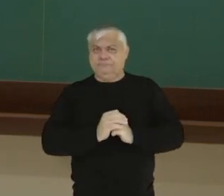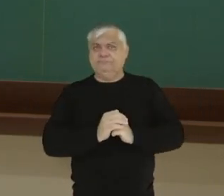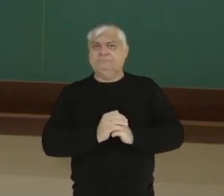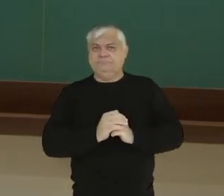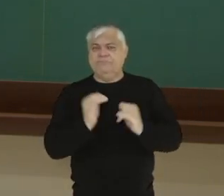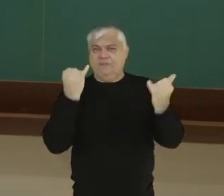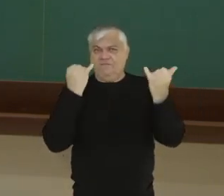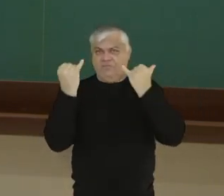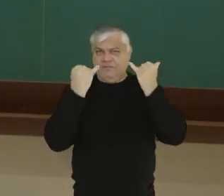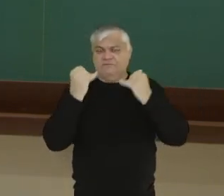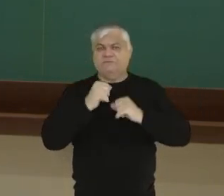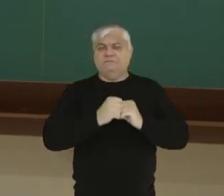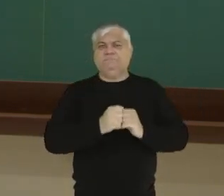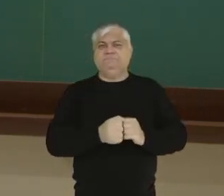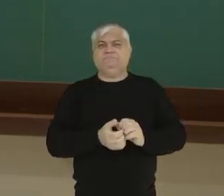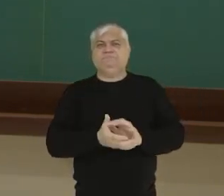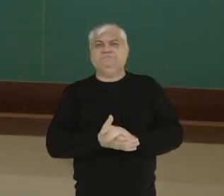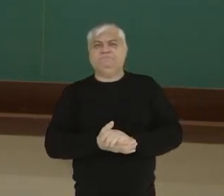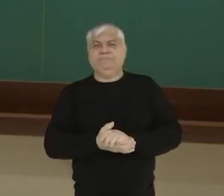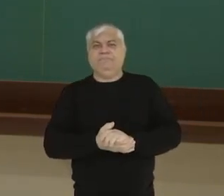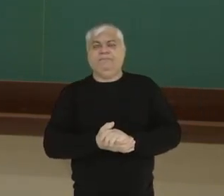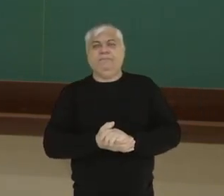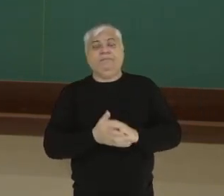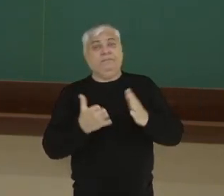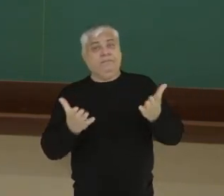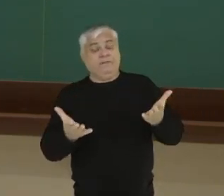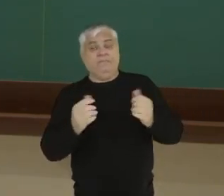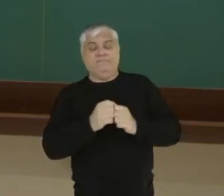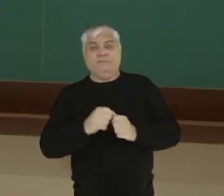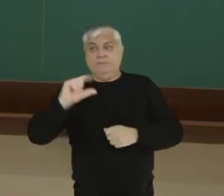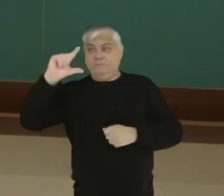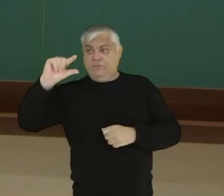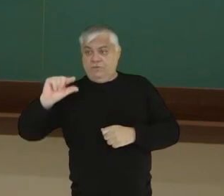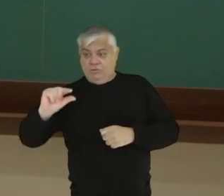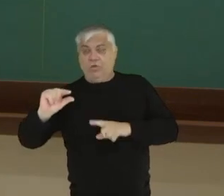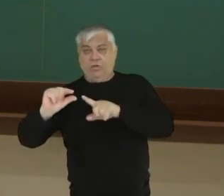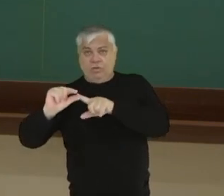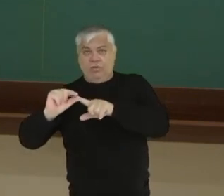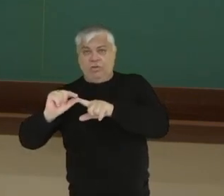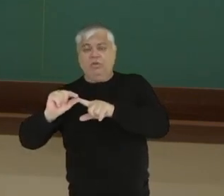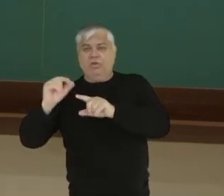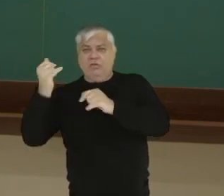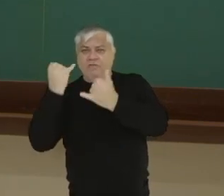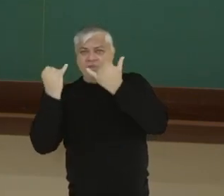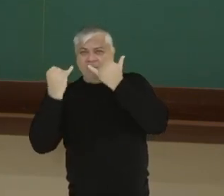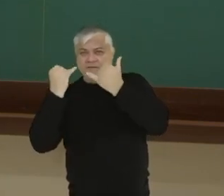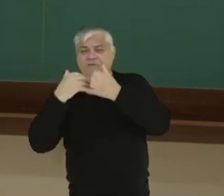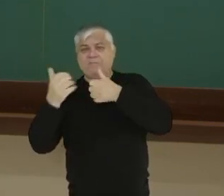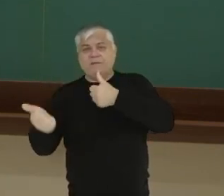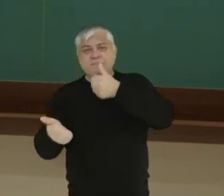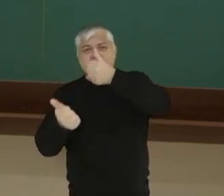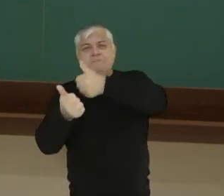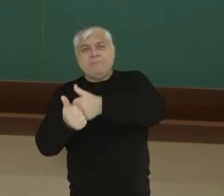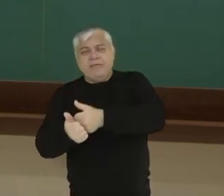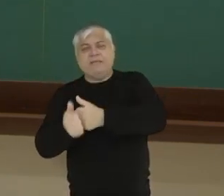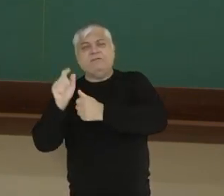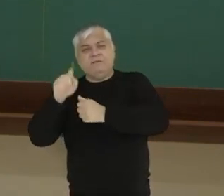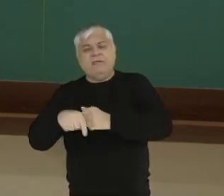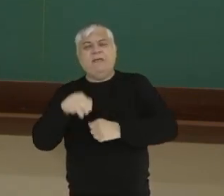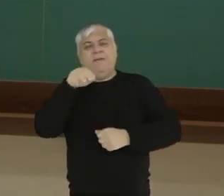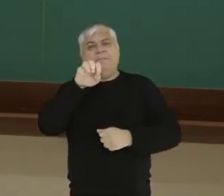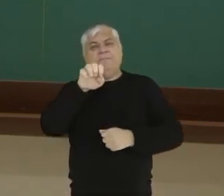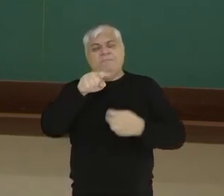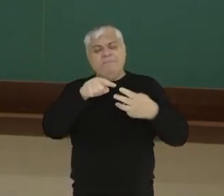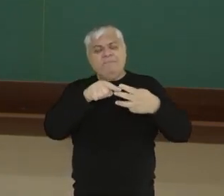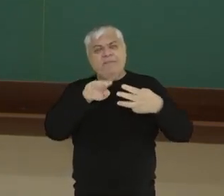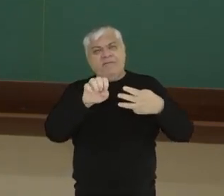dados estatísticos. Podemos dizer que quanto menor a amplitude dos dados, mais próximos eles estão da média, da moda